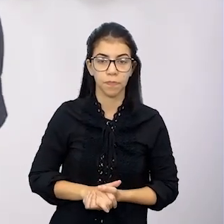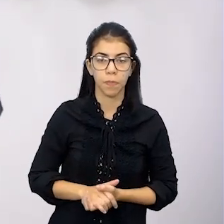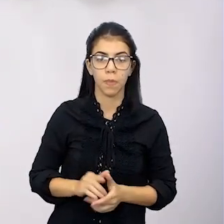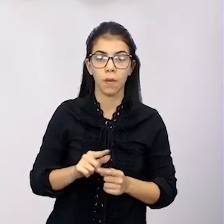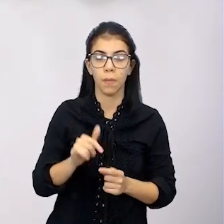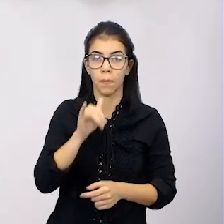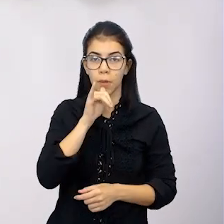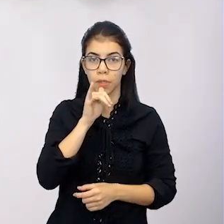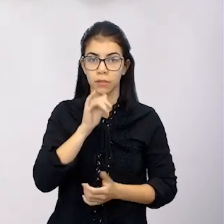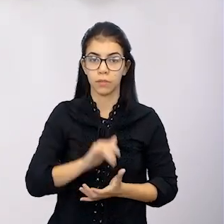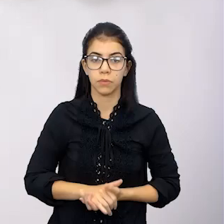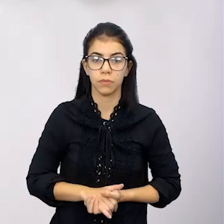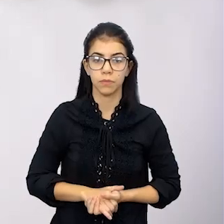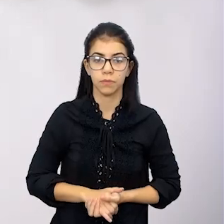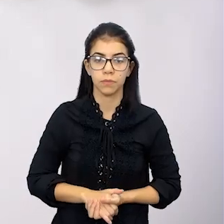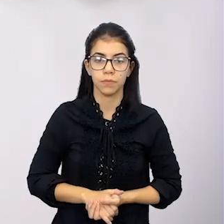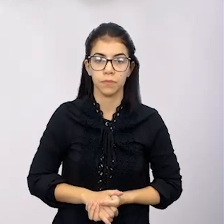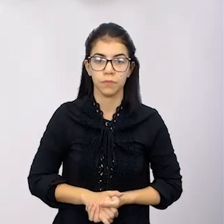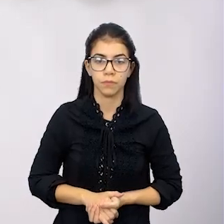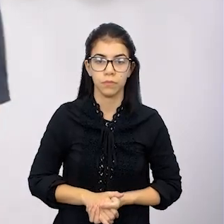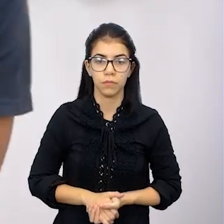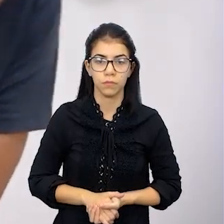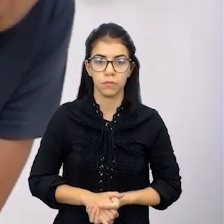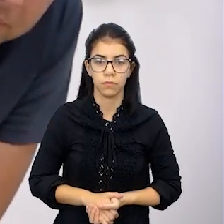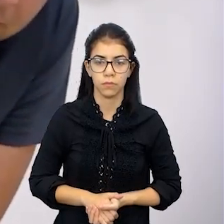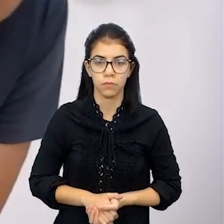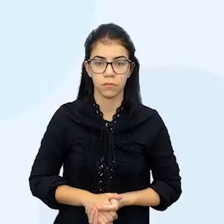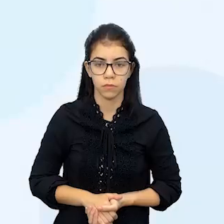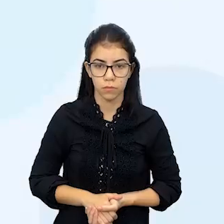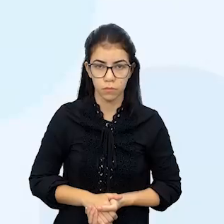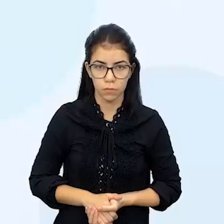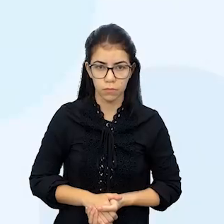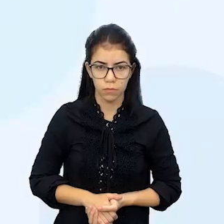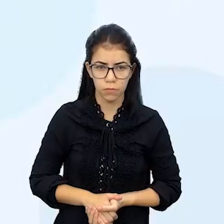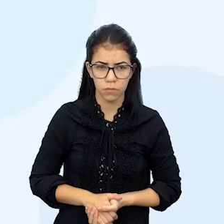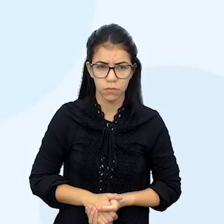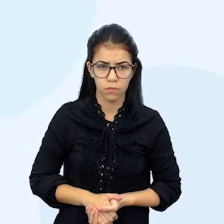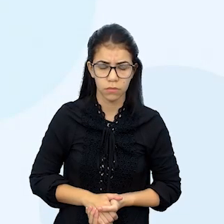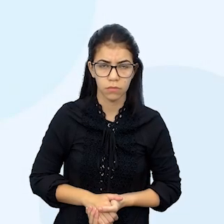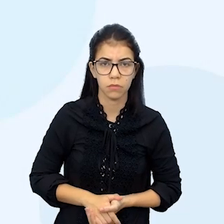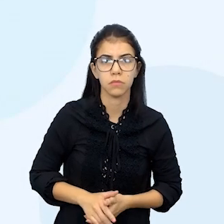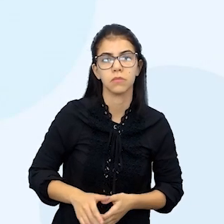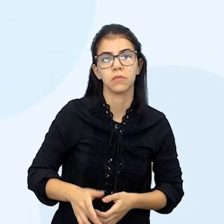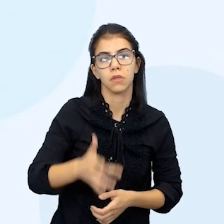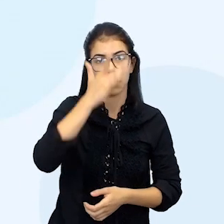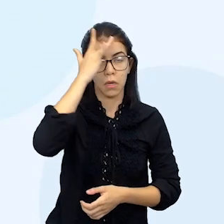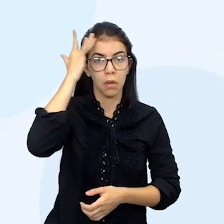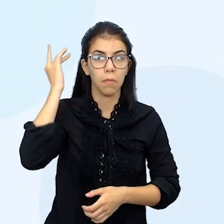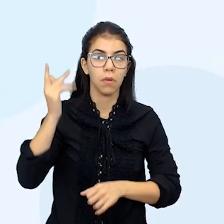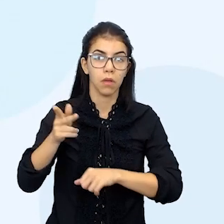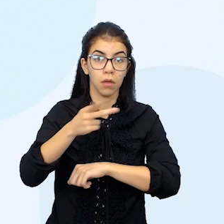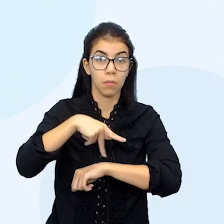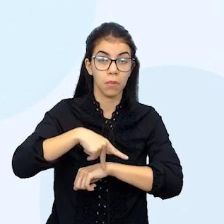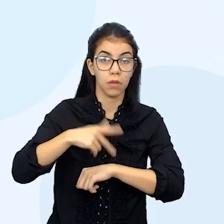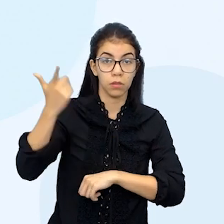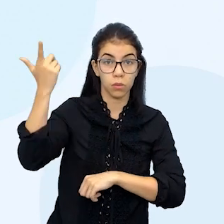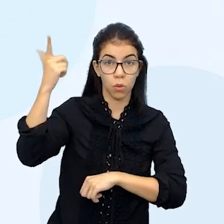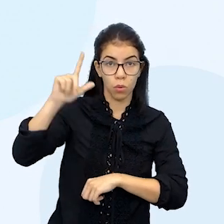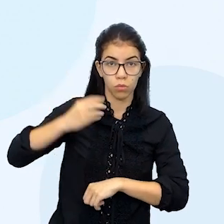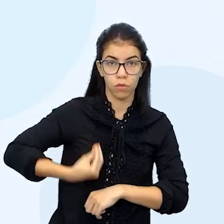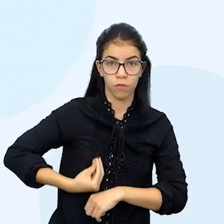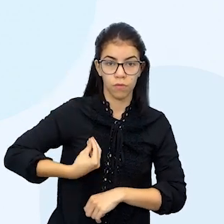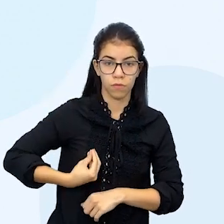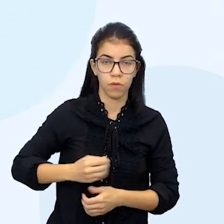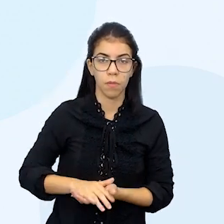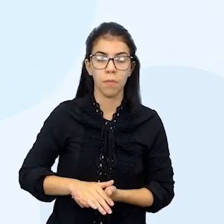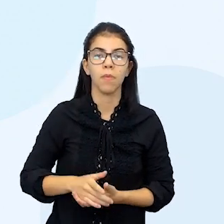para deixa eu só ver ali que a câmera está pegando, para um país estrangeiro com o objetivo de residir ou trabalhar por